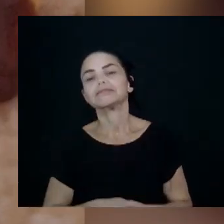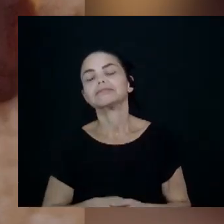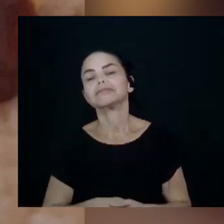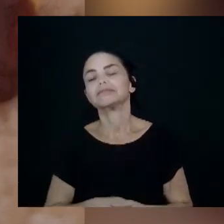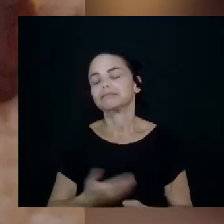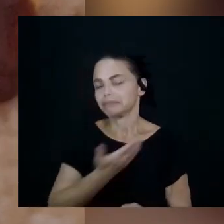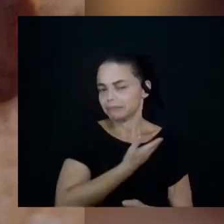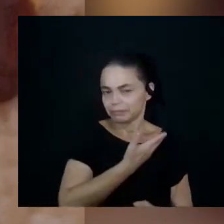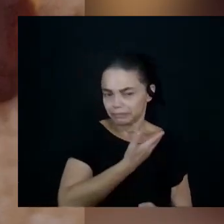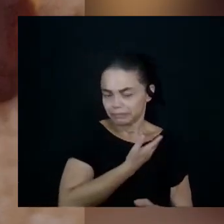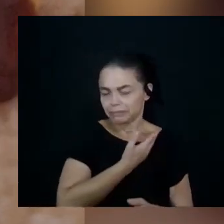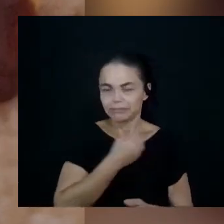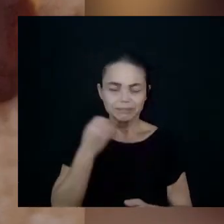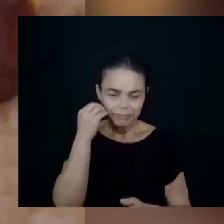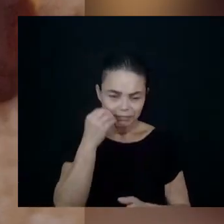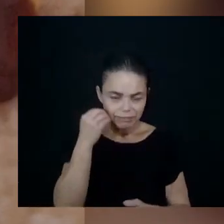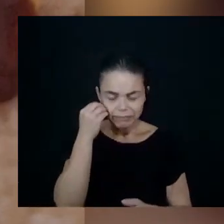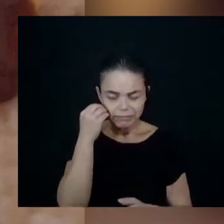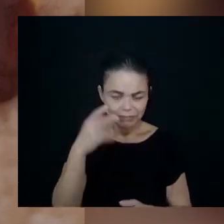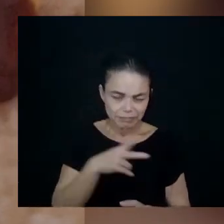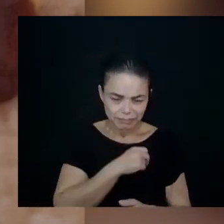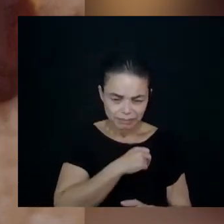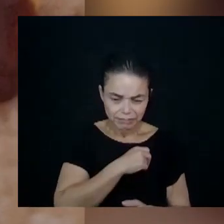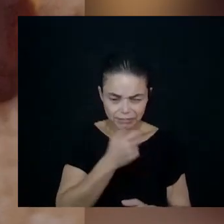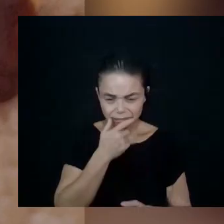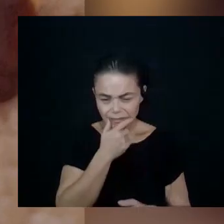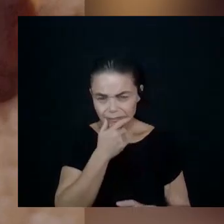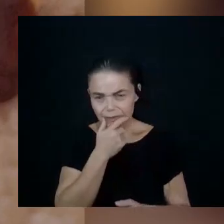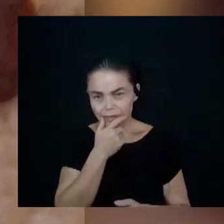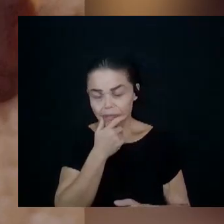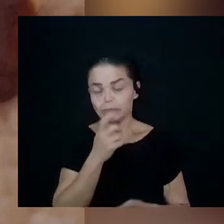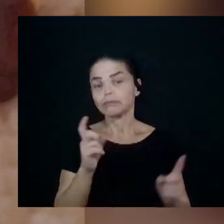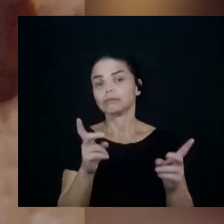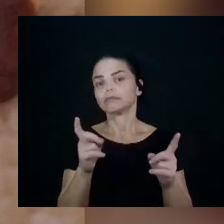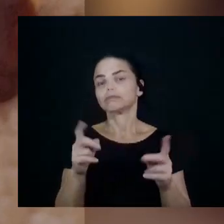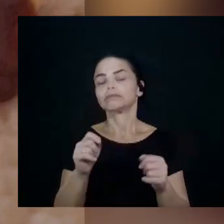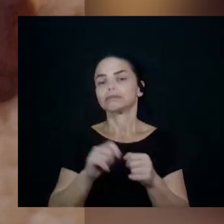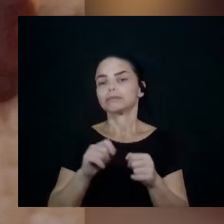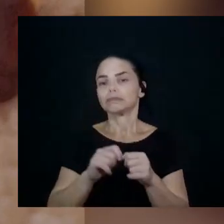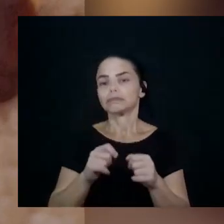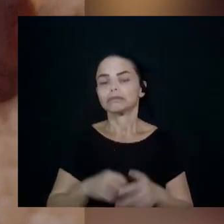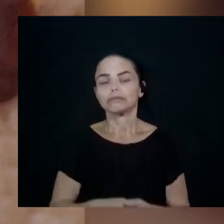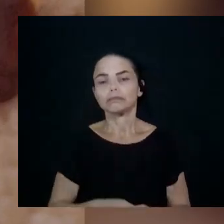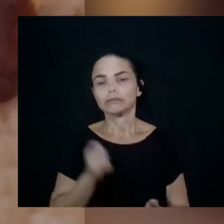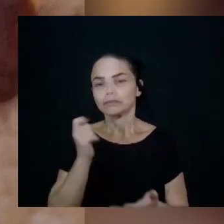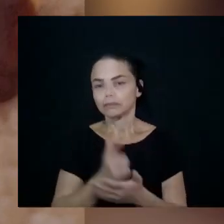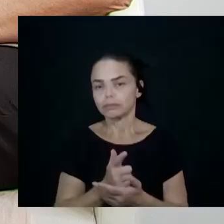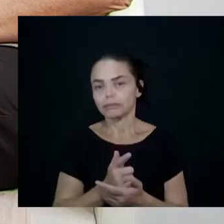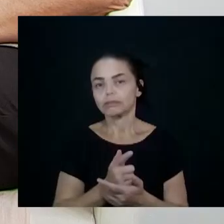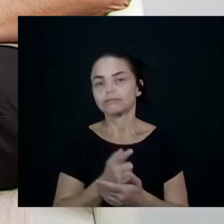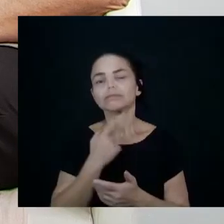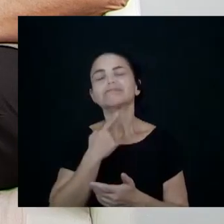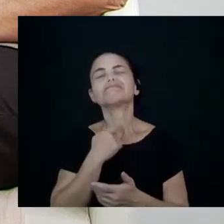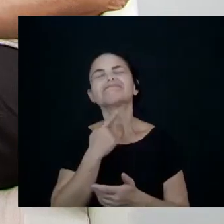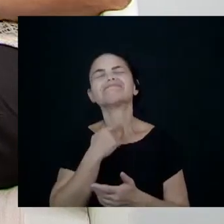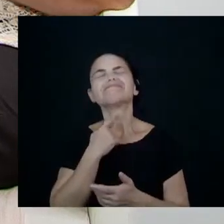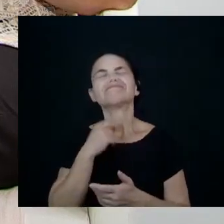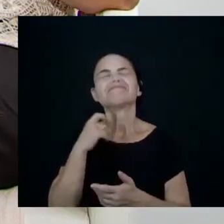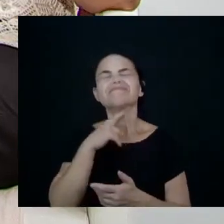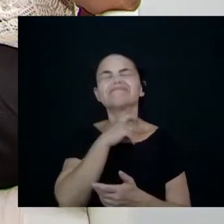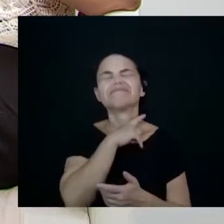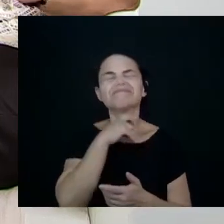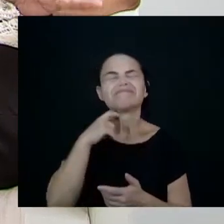fiz e algumas amigas experimentaram e falaram, nossa, Paty, faz para vender, eu compro. Eu falei, não, gente, é só para matar a